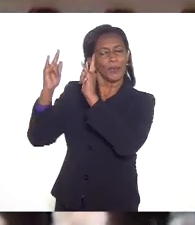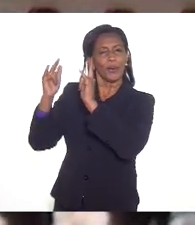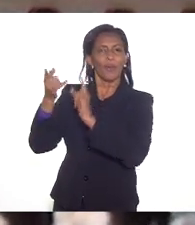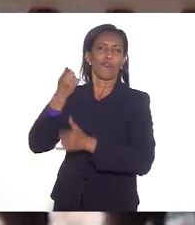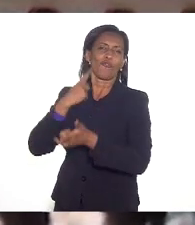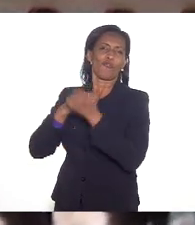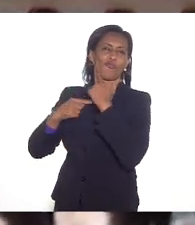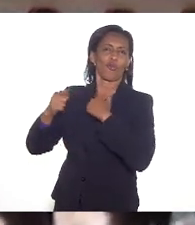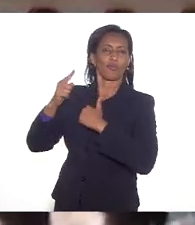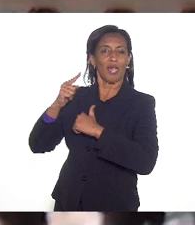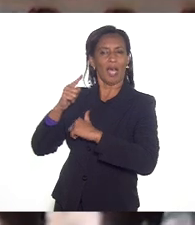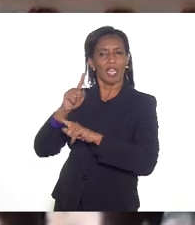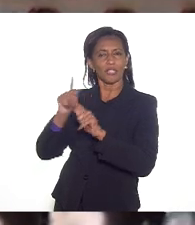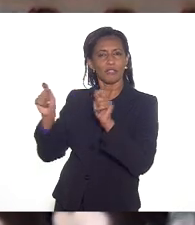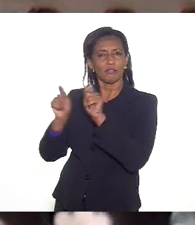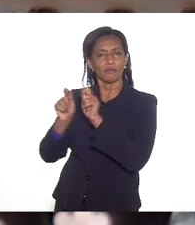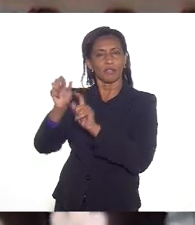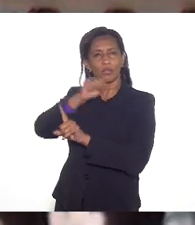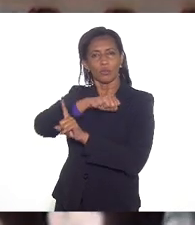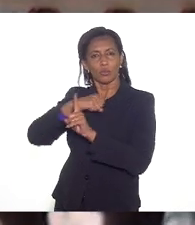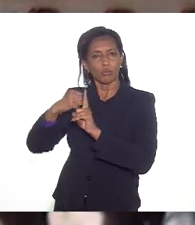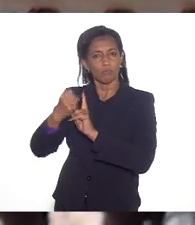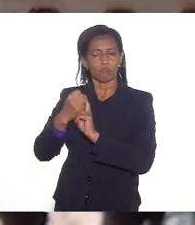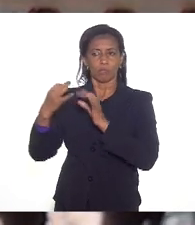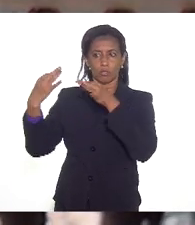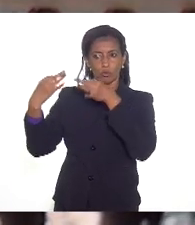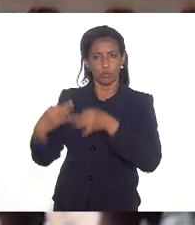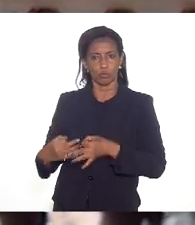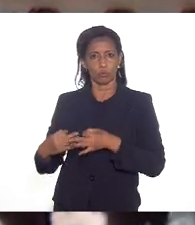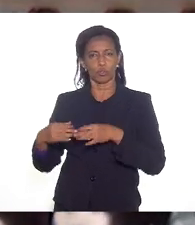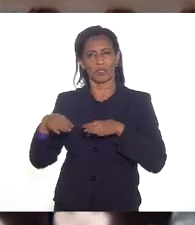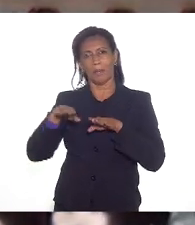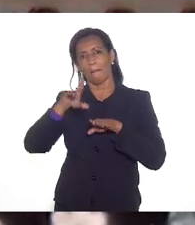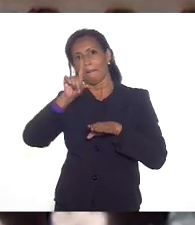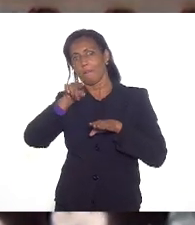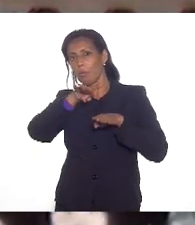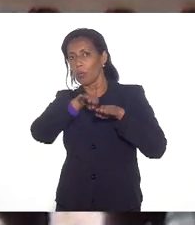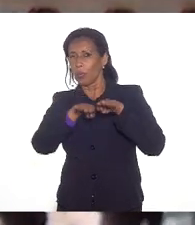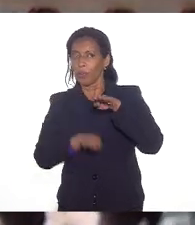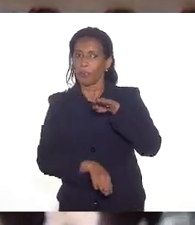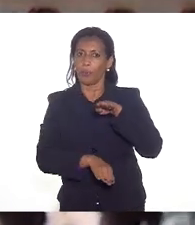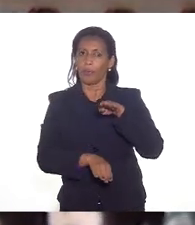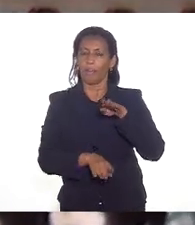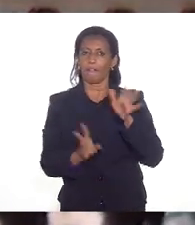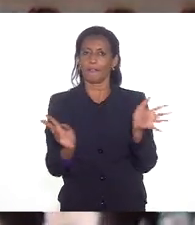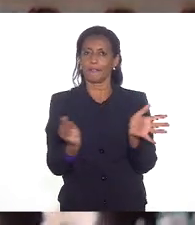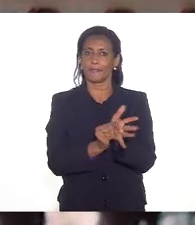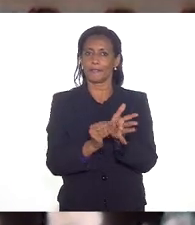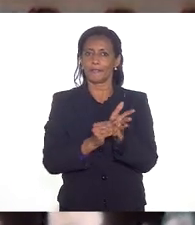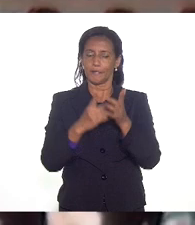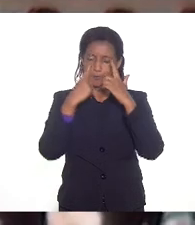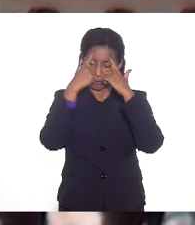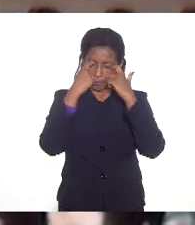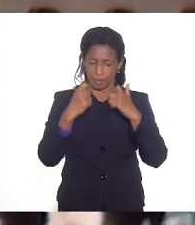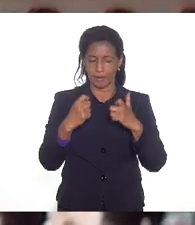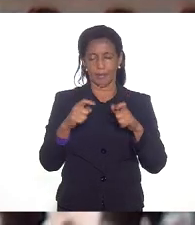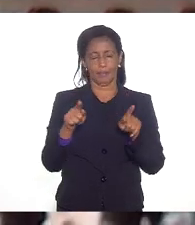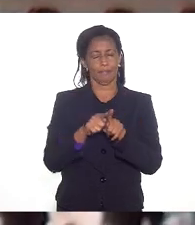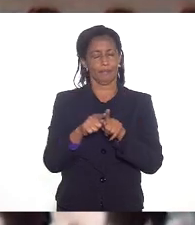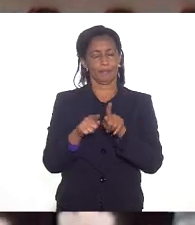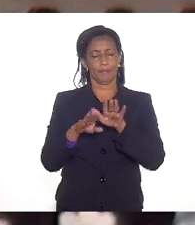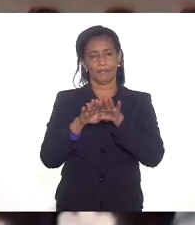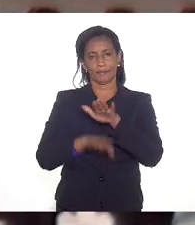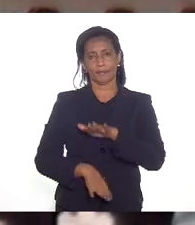de construir uma sociedade mais justa menos desigual e menos injusta e menos violento